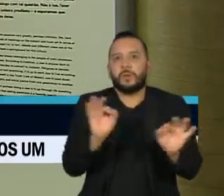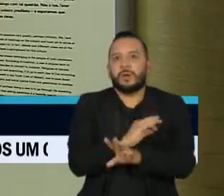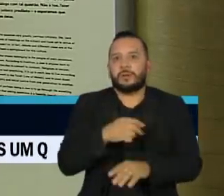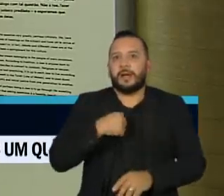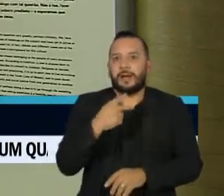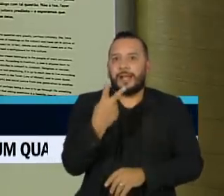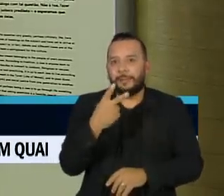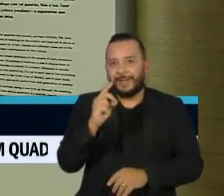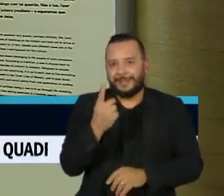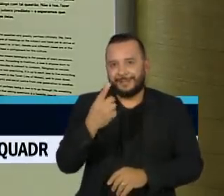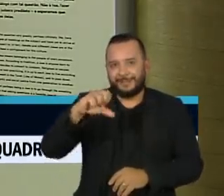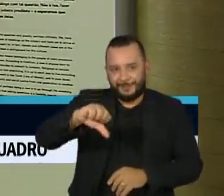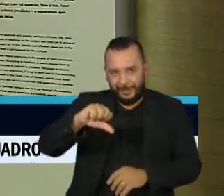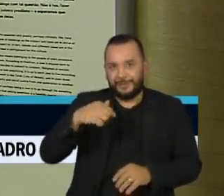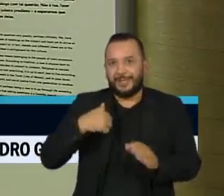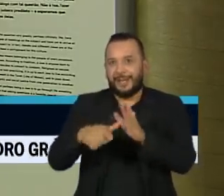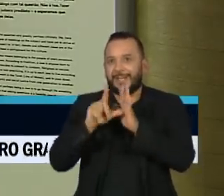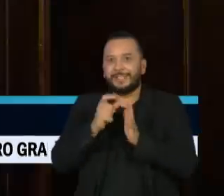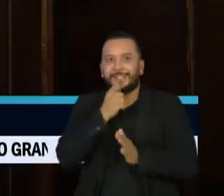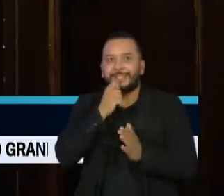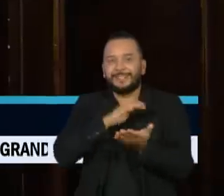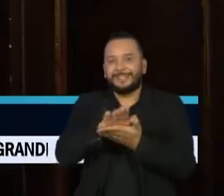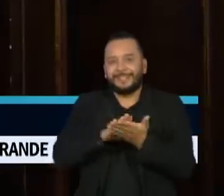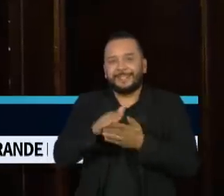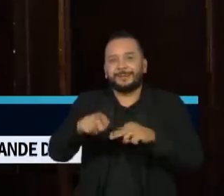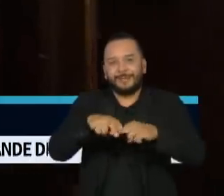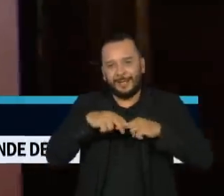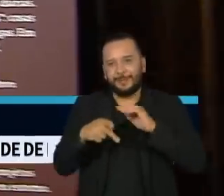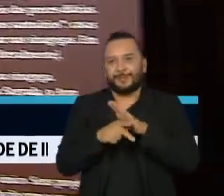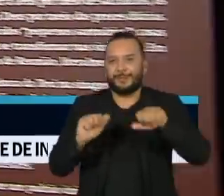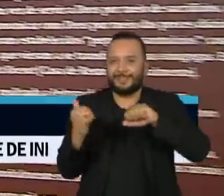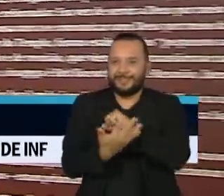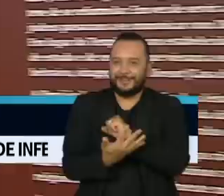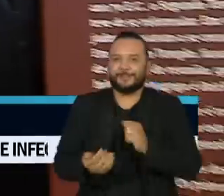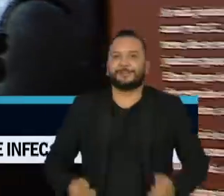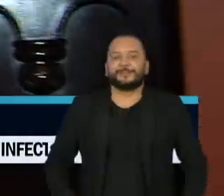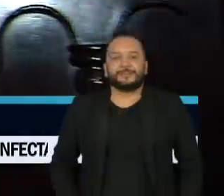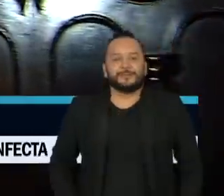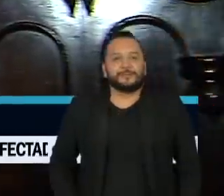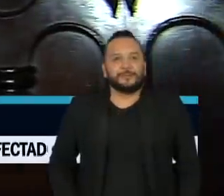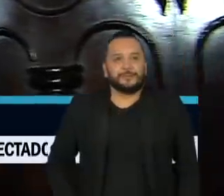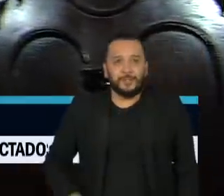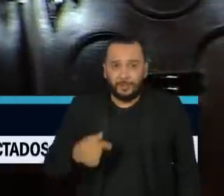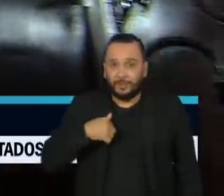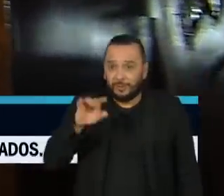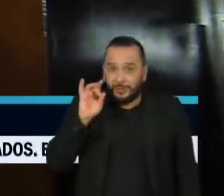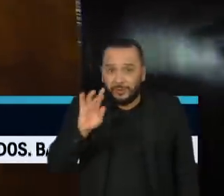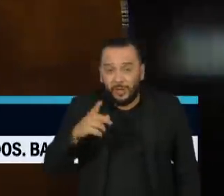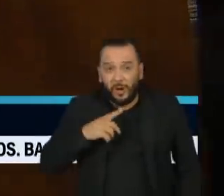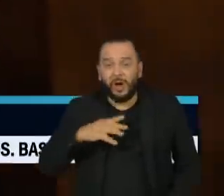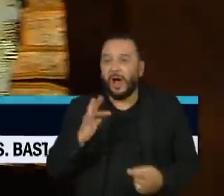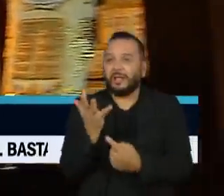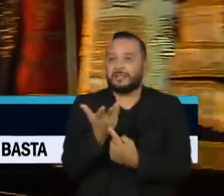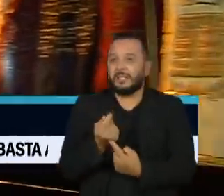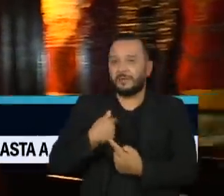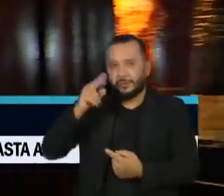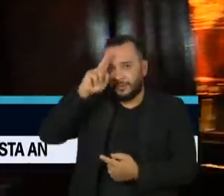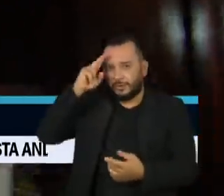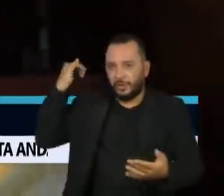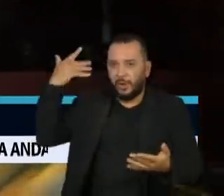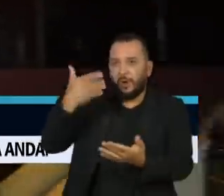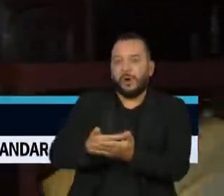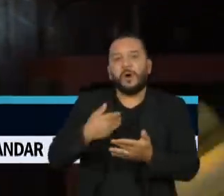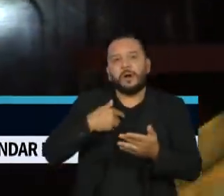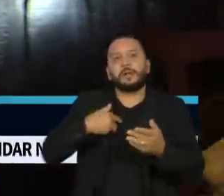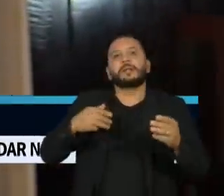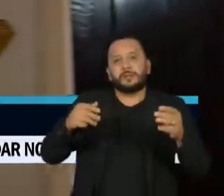foi inaugurado antes por causa da pandemia. O Museu Judaico de São Paulo não se limita apenas a um acervo que conta toda a trajetória dos judeus que